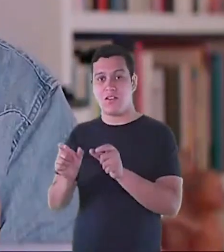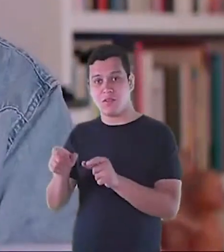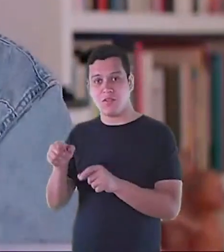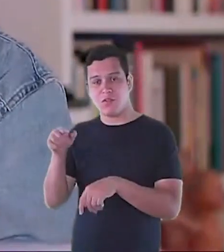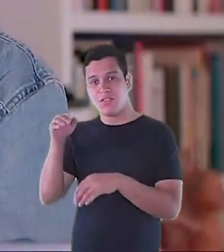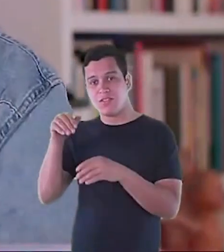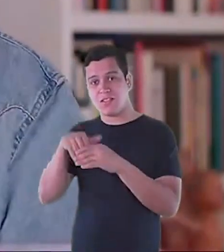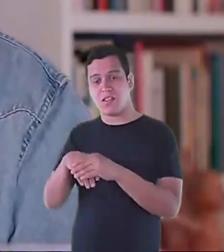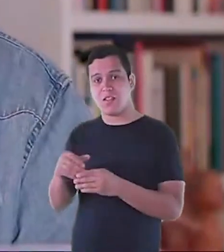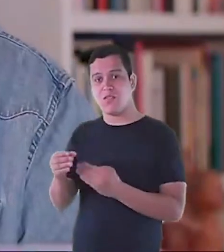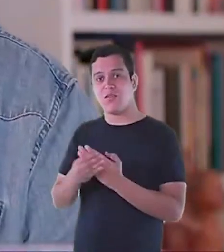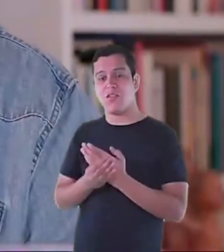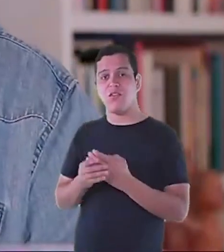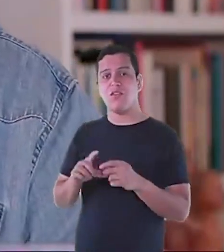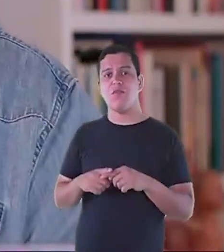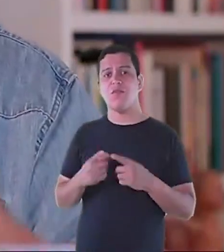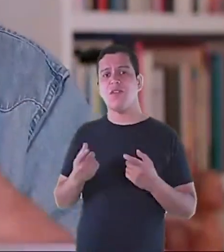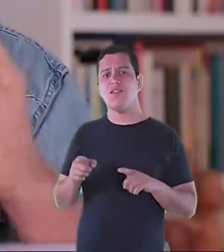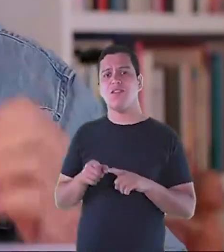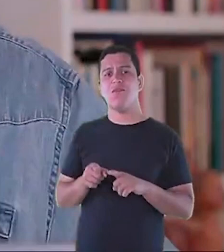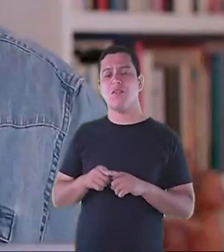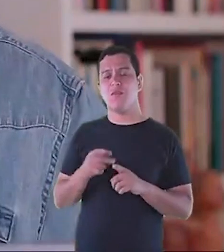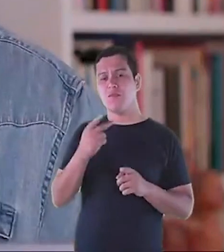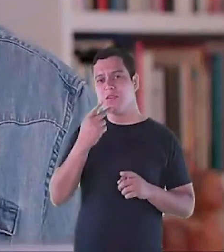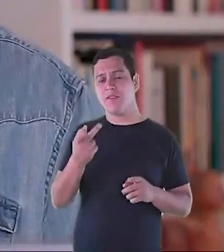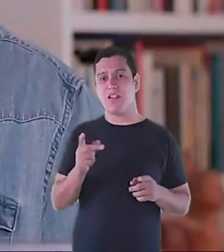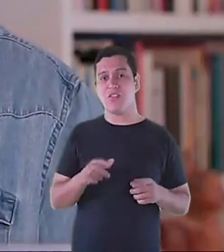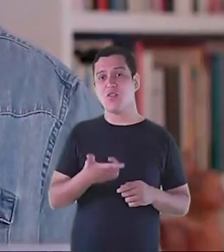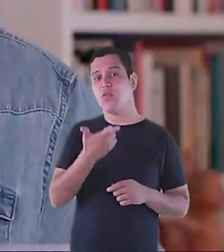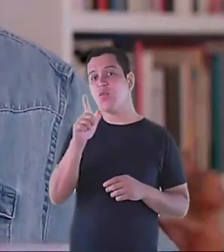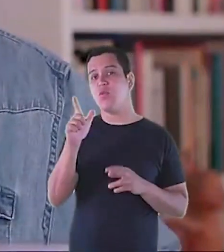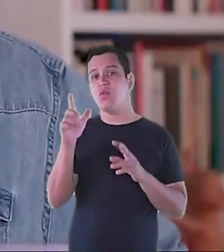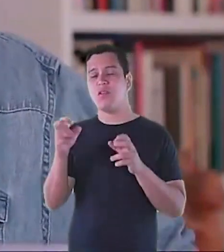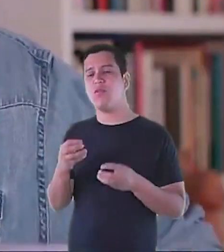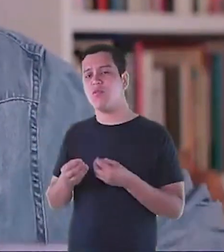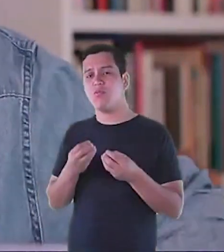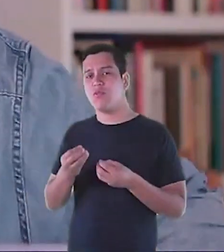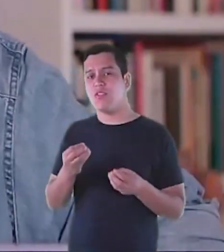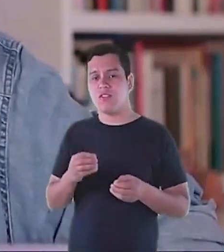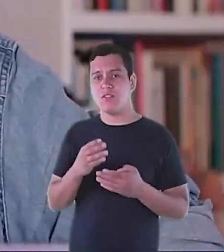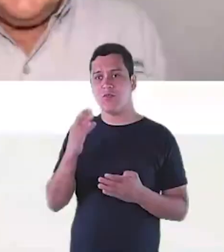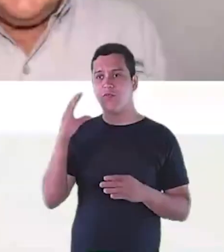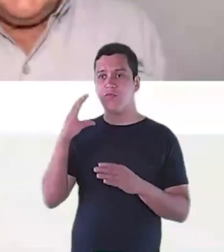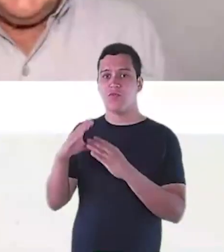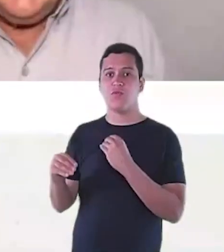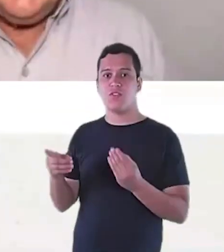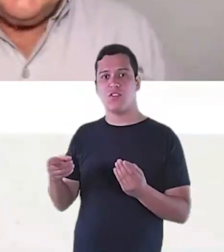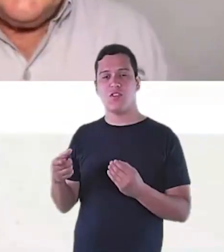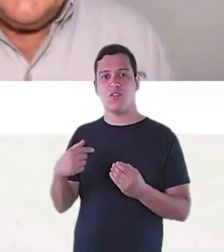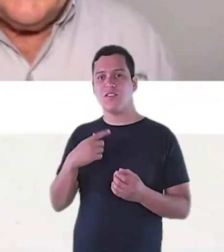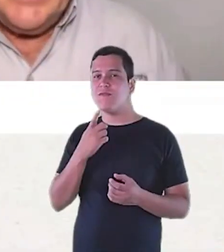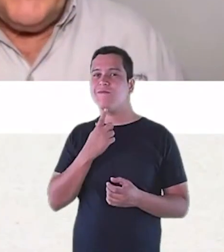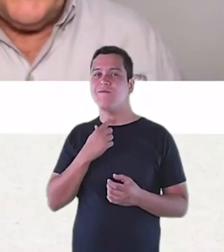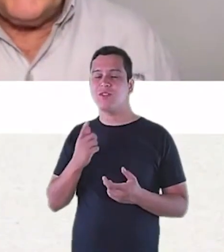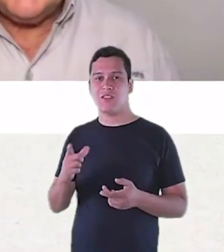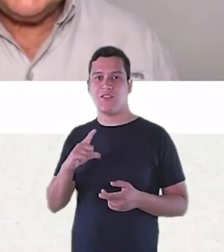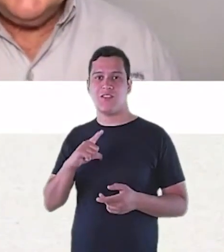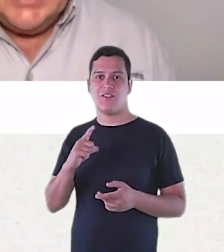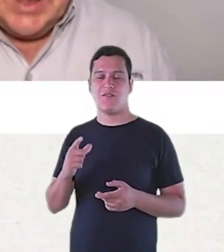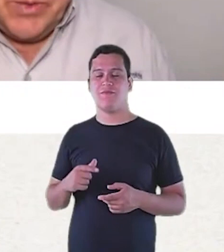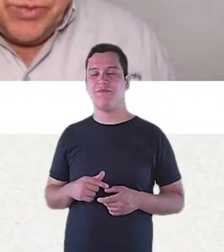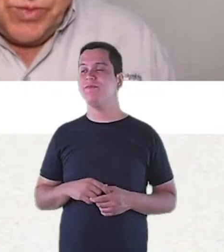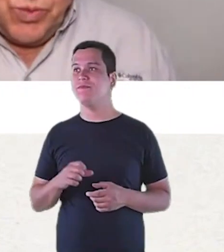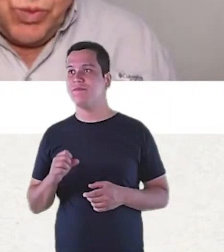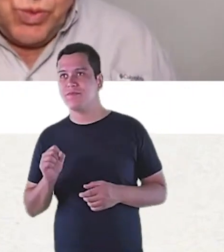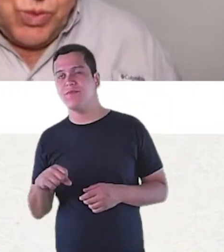da linha da Inconfidência. Como é que você fugiu desse canto de sereia? Sim, Afonso, eu